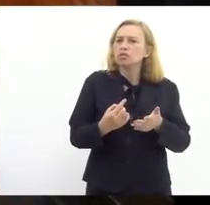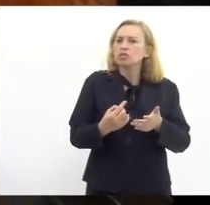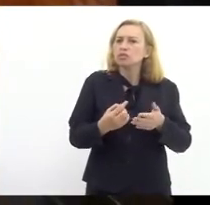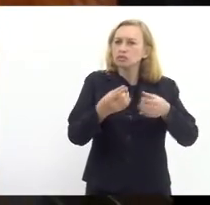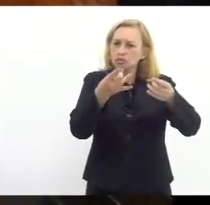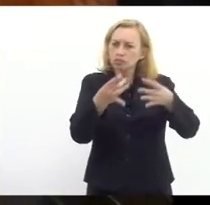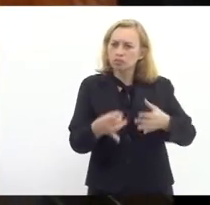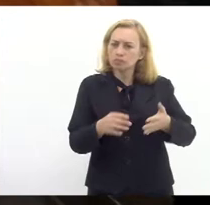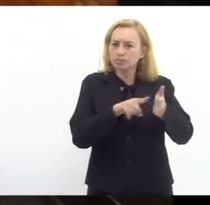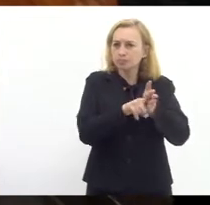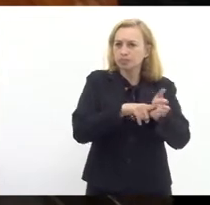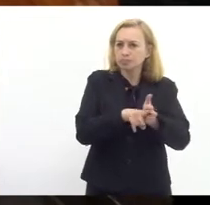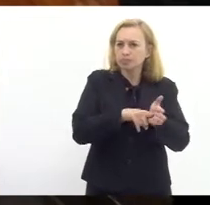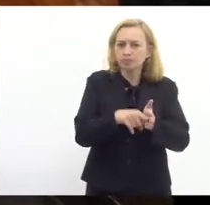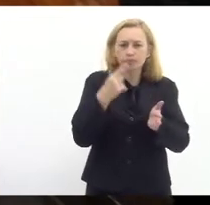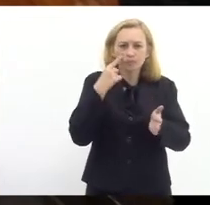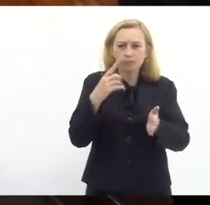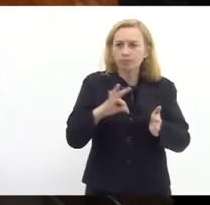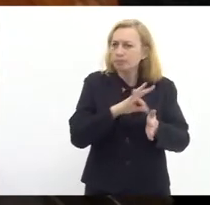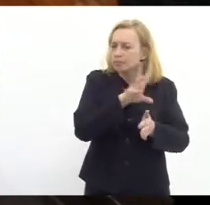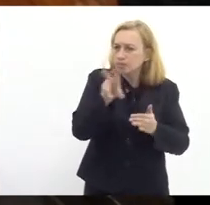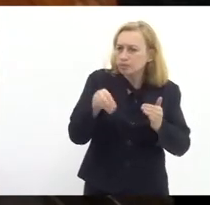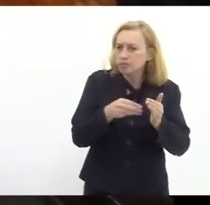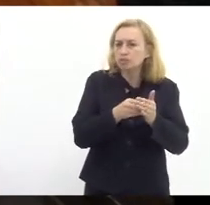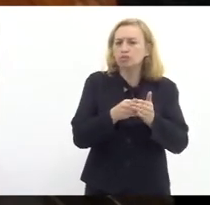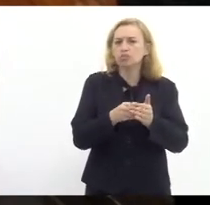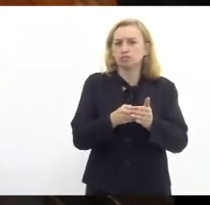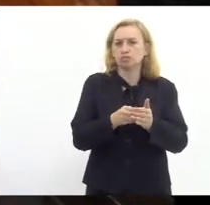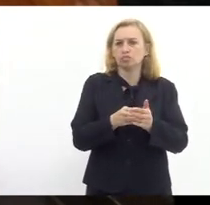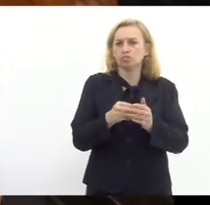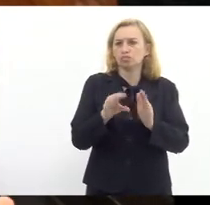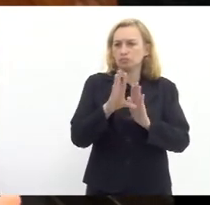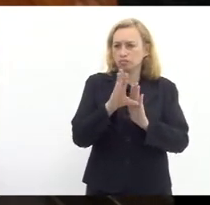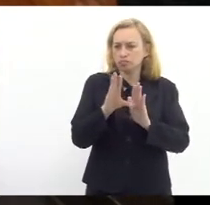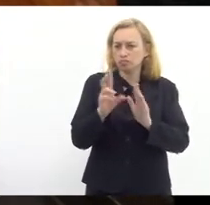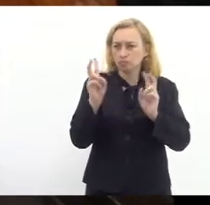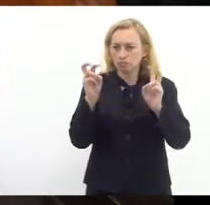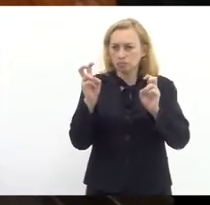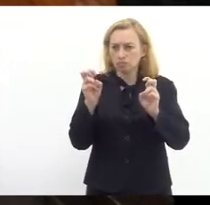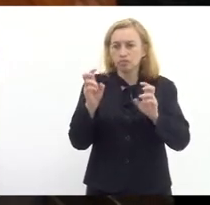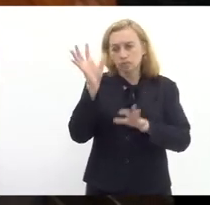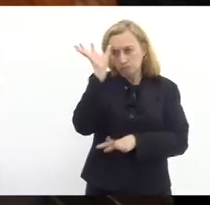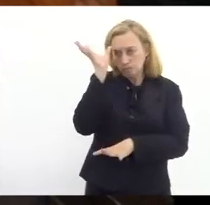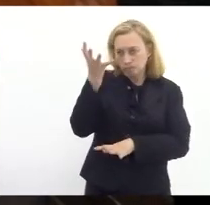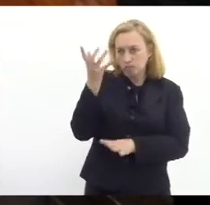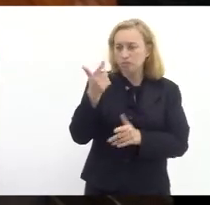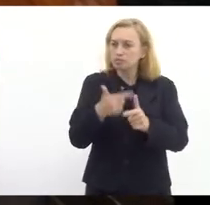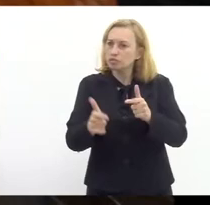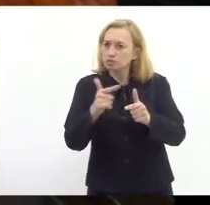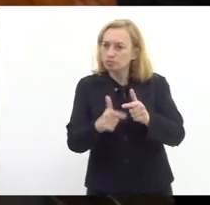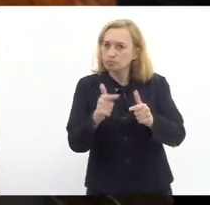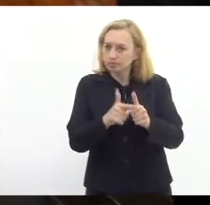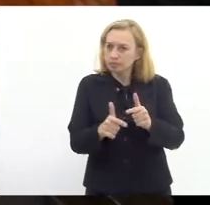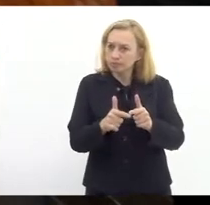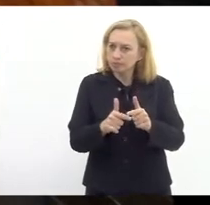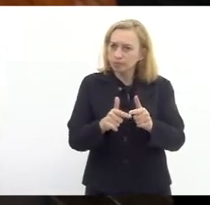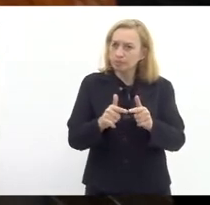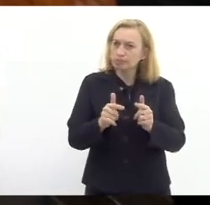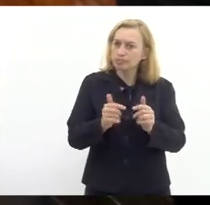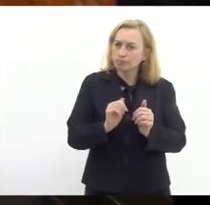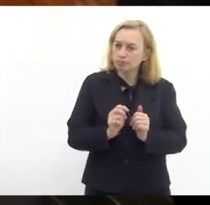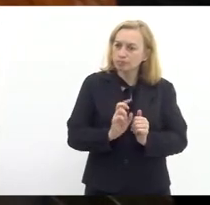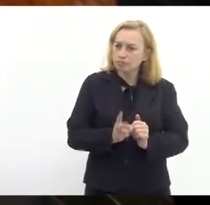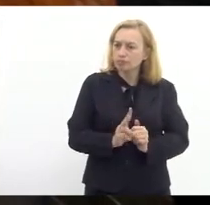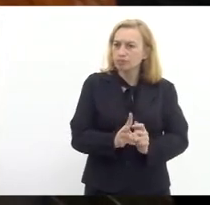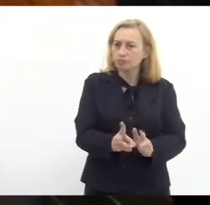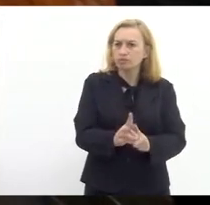ele prevê a verificação de todos esses itens. A solução para esses problemas, elas estão em andamento. Eu